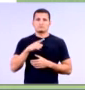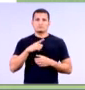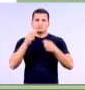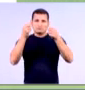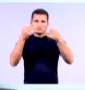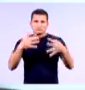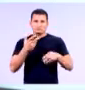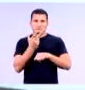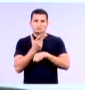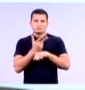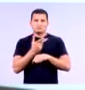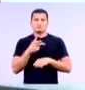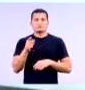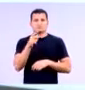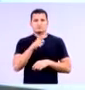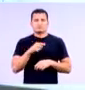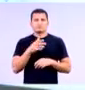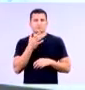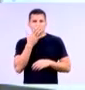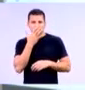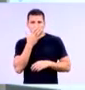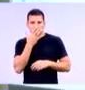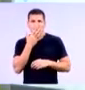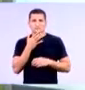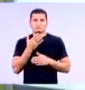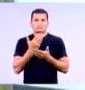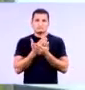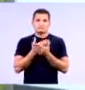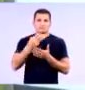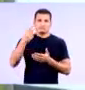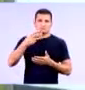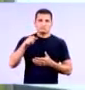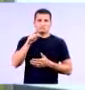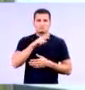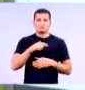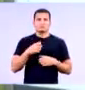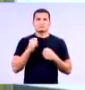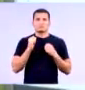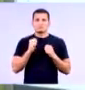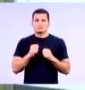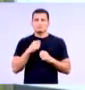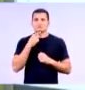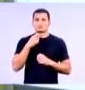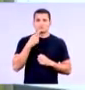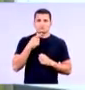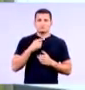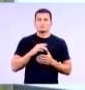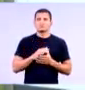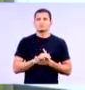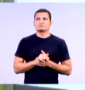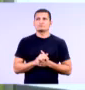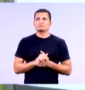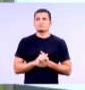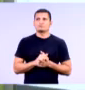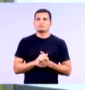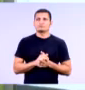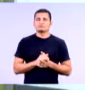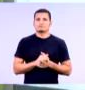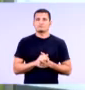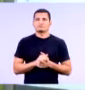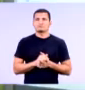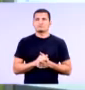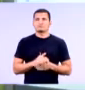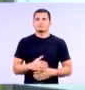nos vídeos. Eu espero que vocês assistam o vídeo da aula 3 aí e vocês vão poder tirar as dúvidas. A grande sacada mesmo